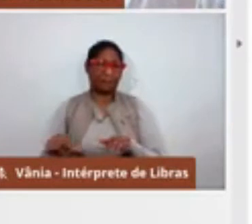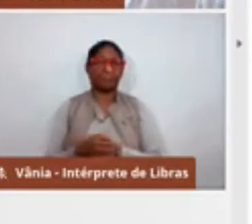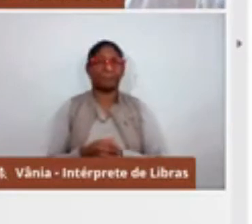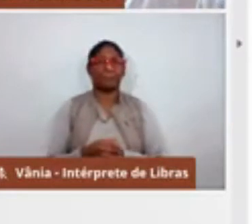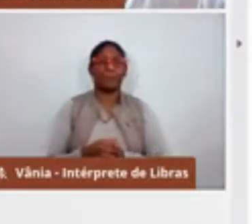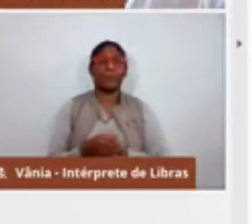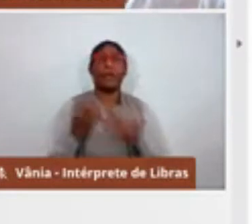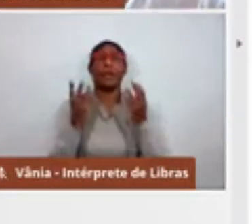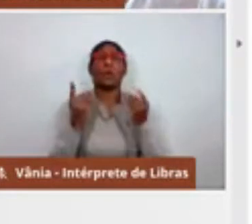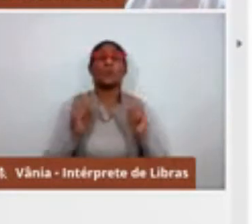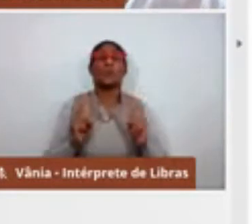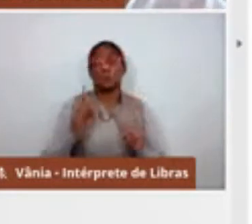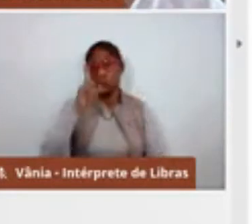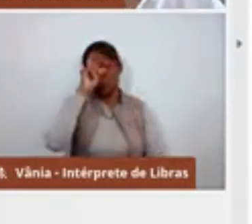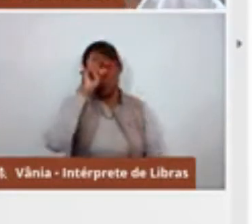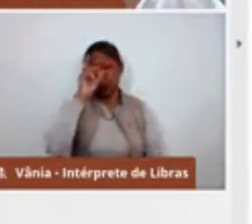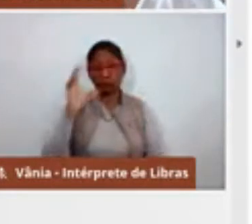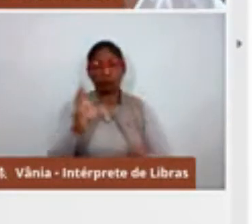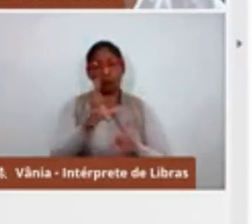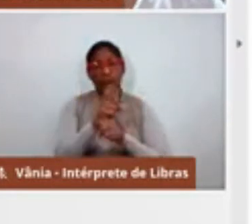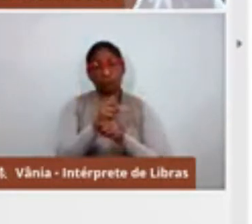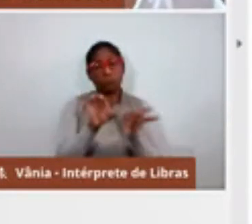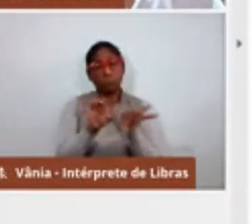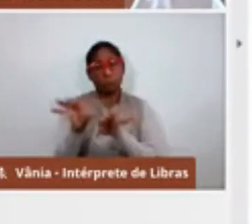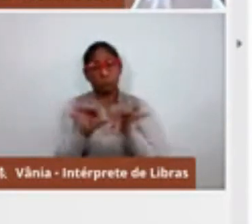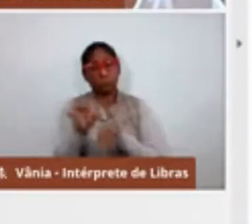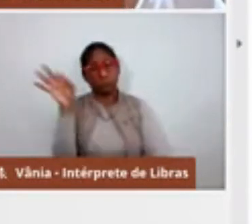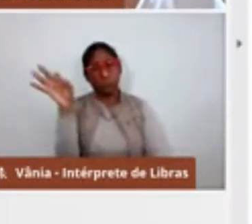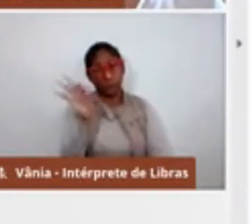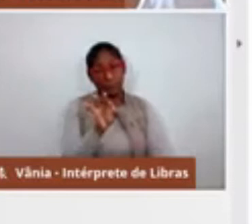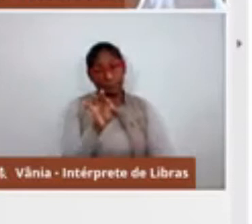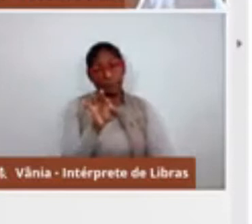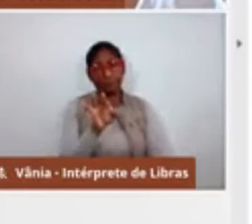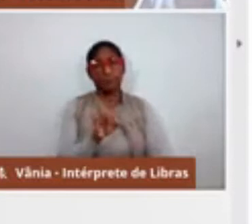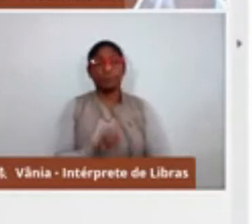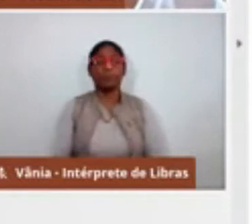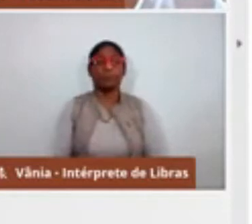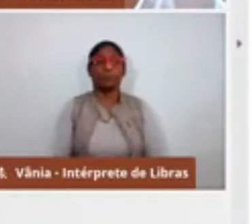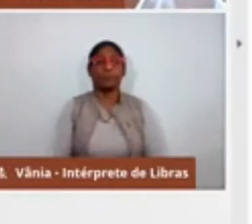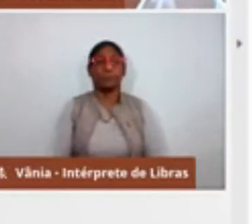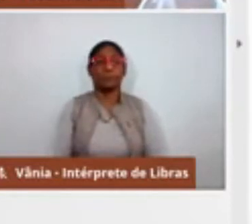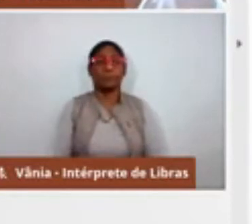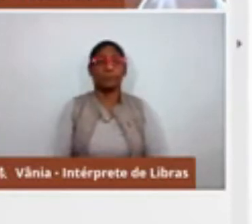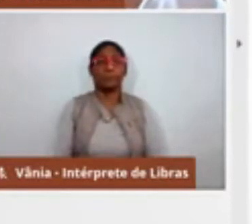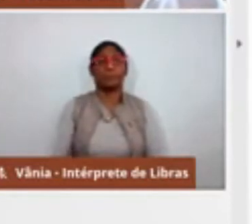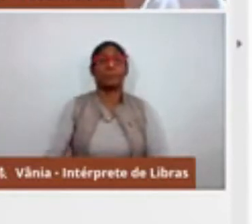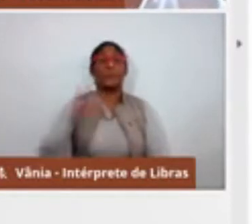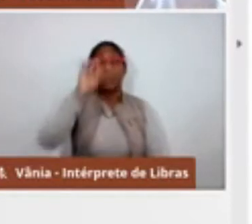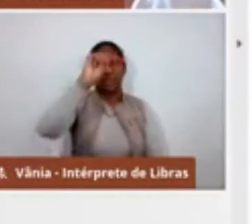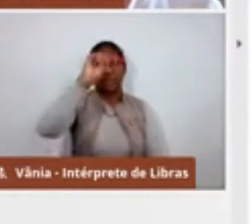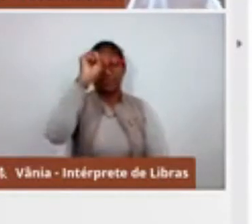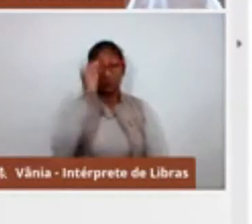hospitalizações proporcional à população na região, na micro-região de Santo Ângelo, tinham